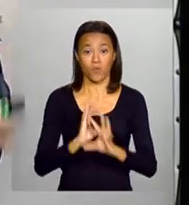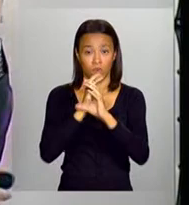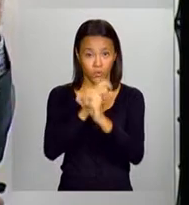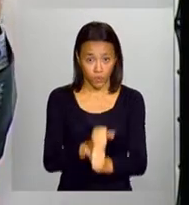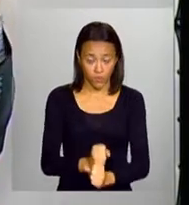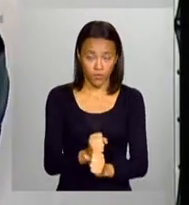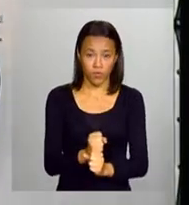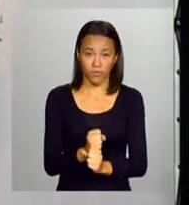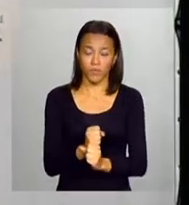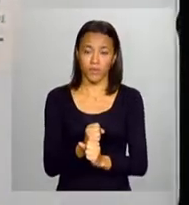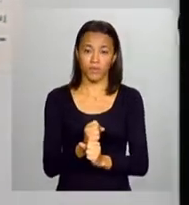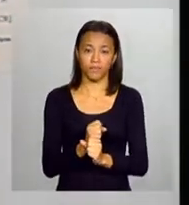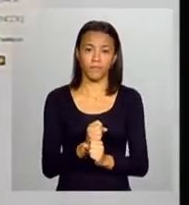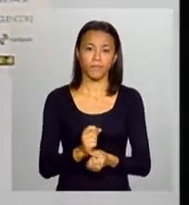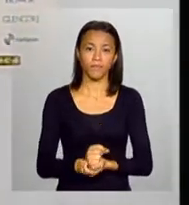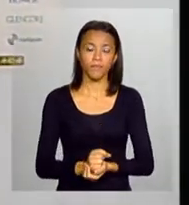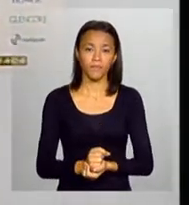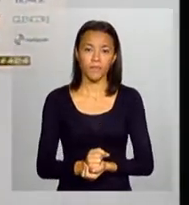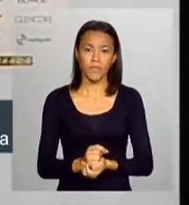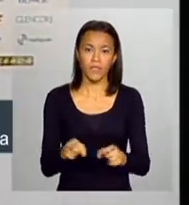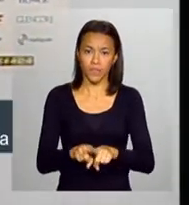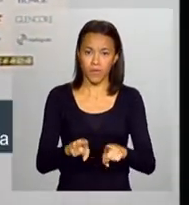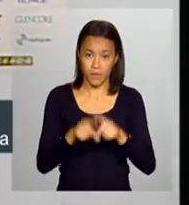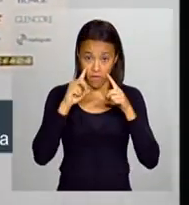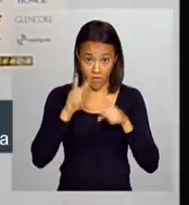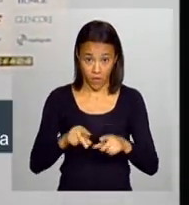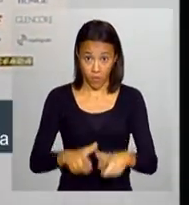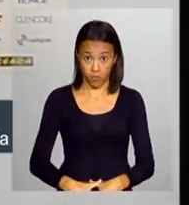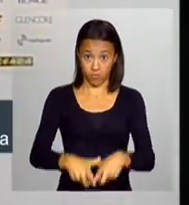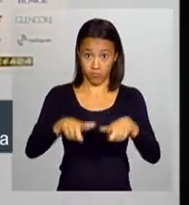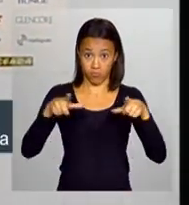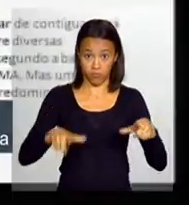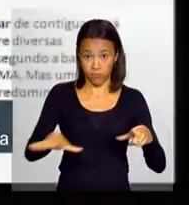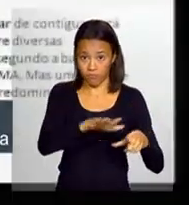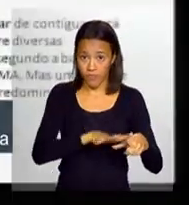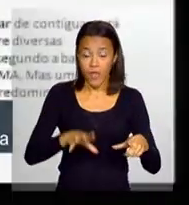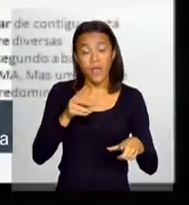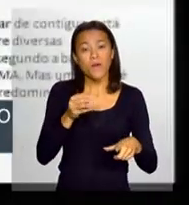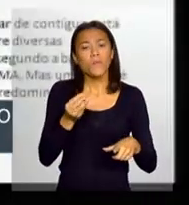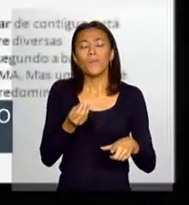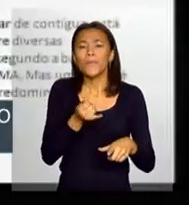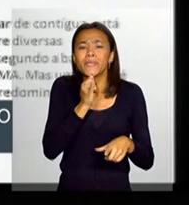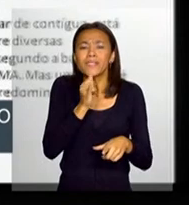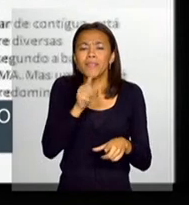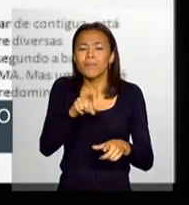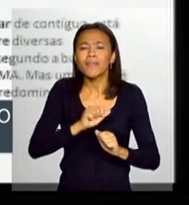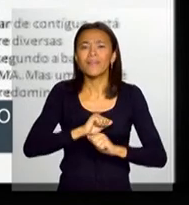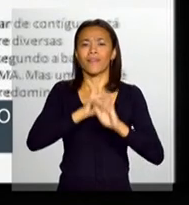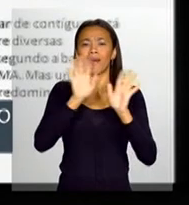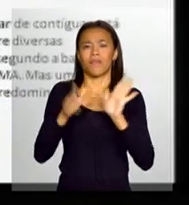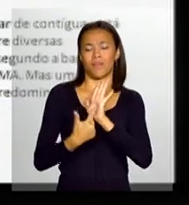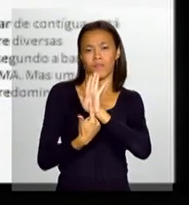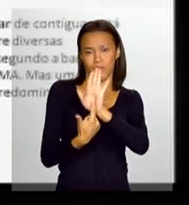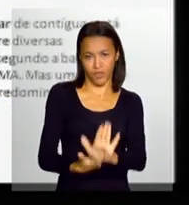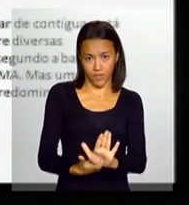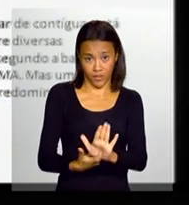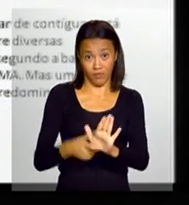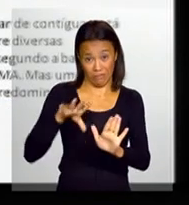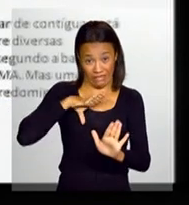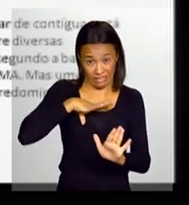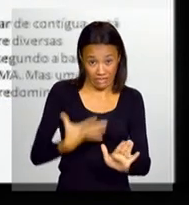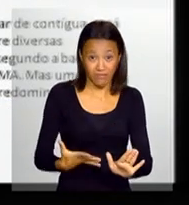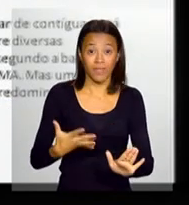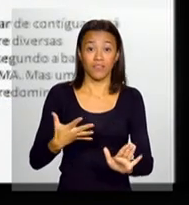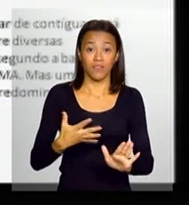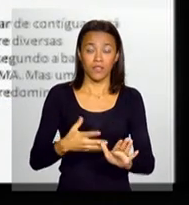número de casos e tamanho de área. Tá? Aqui um exemplo claro, para mostrar esse exemplo dos desafios,